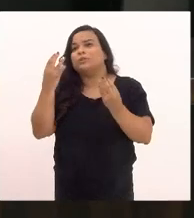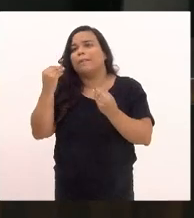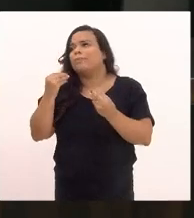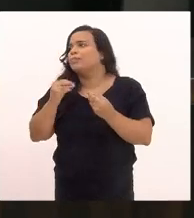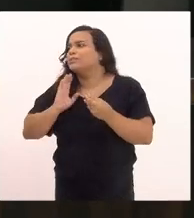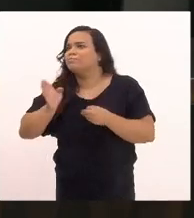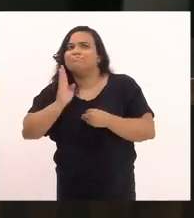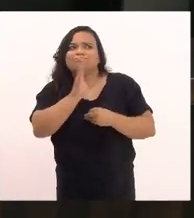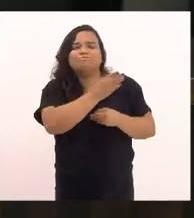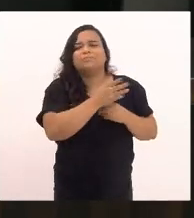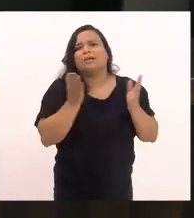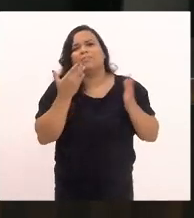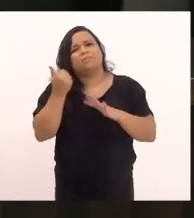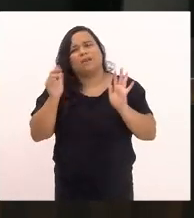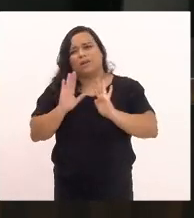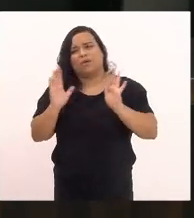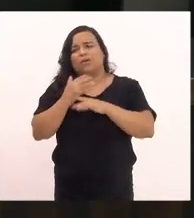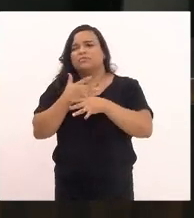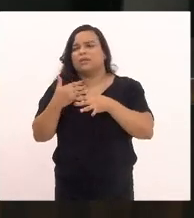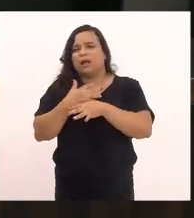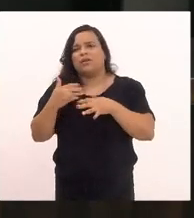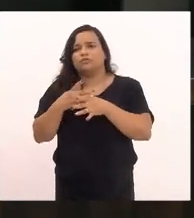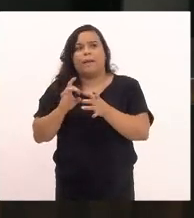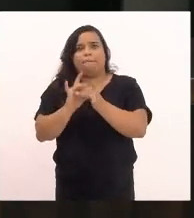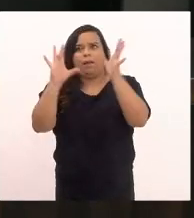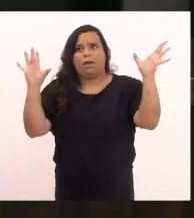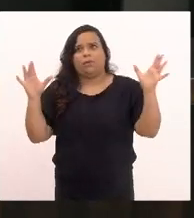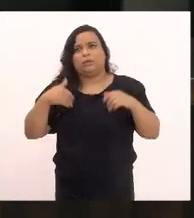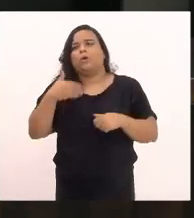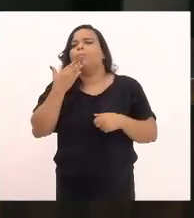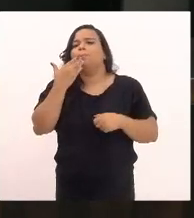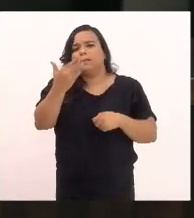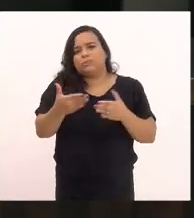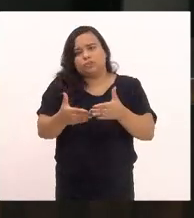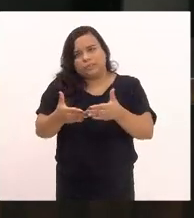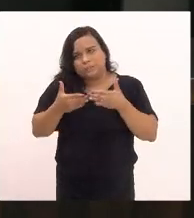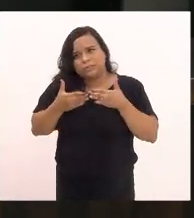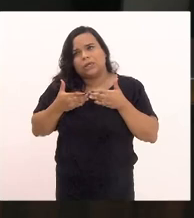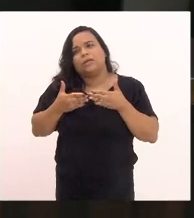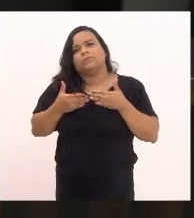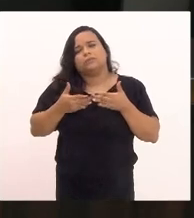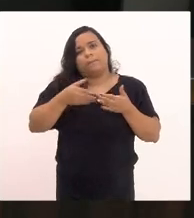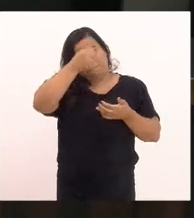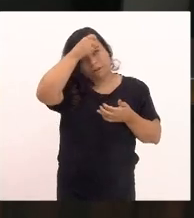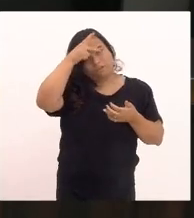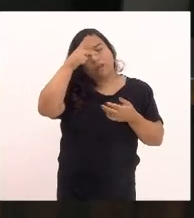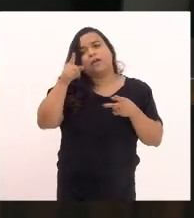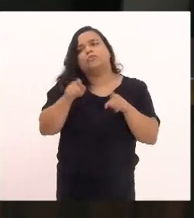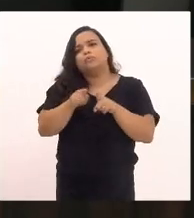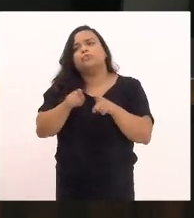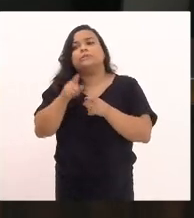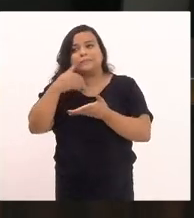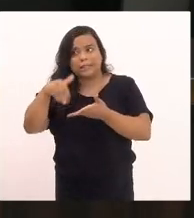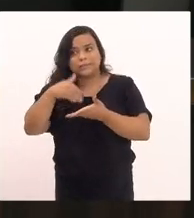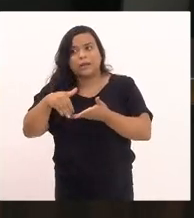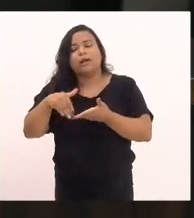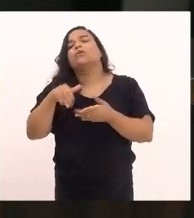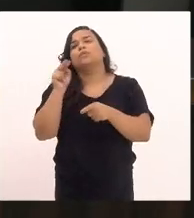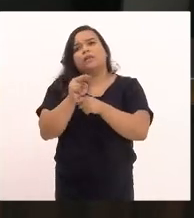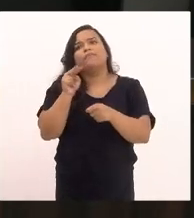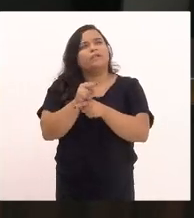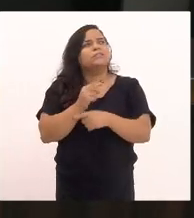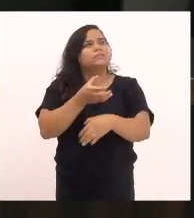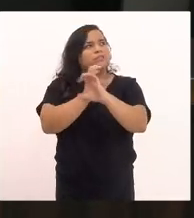gente deixar mais a cidade aberta. E aí pedi licença lá ao prefeito, ao secretário de Defesa Civil local, falei